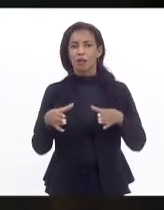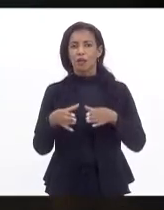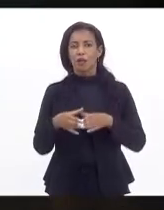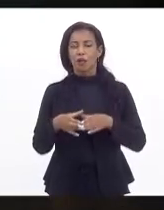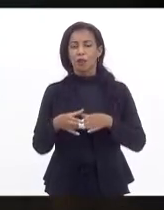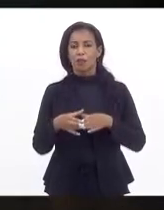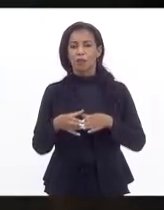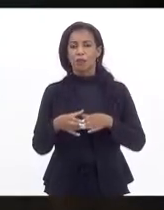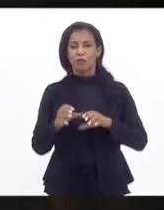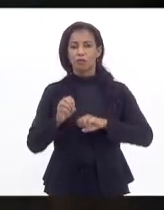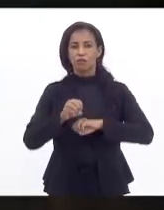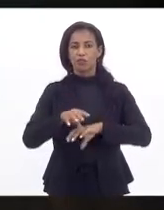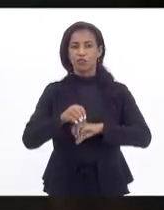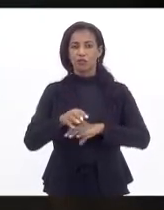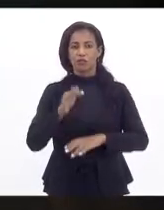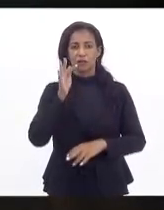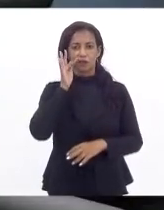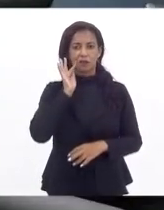deputado Flávio Serafini.